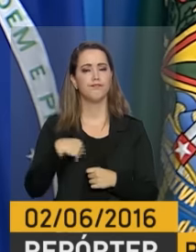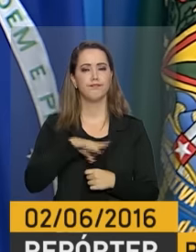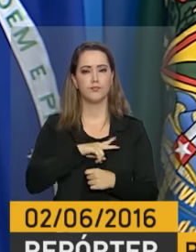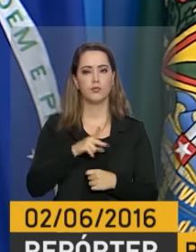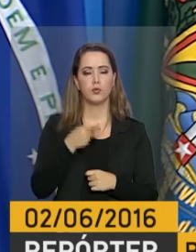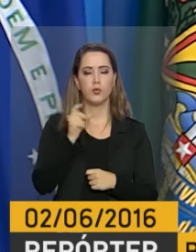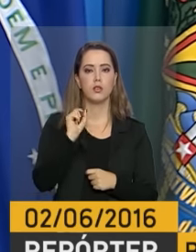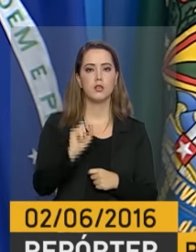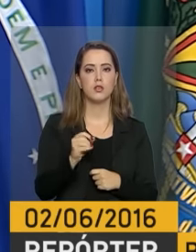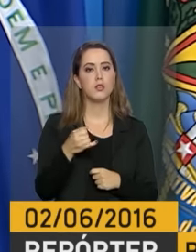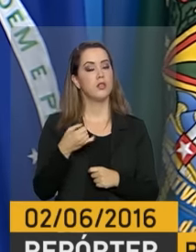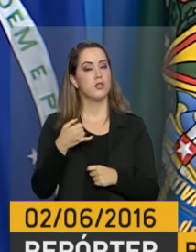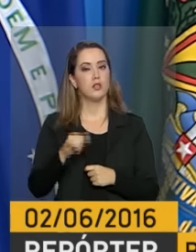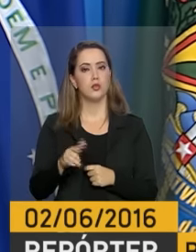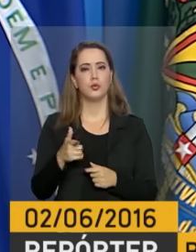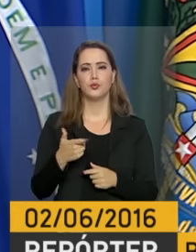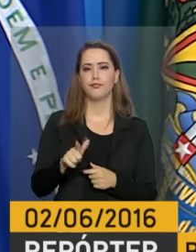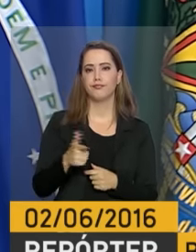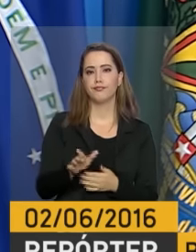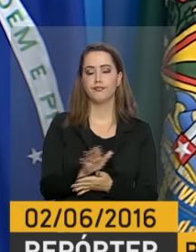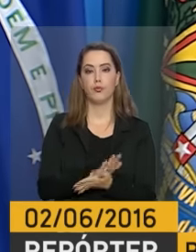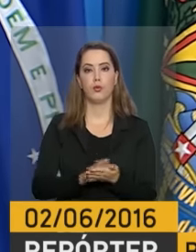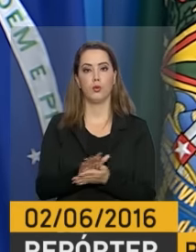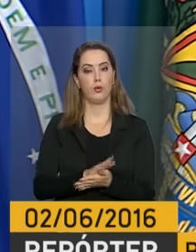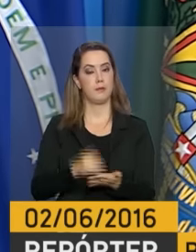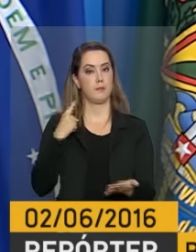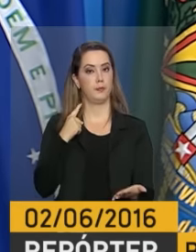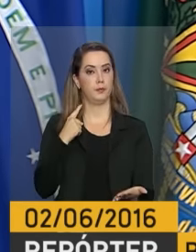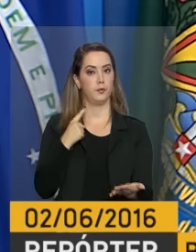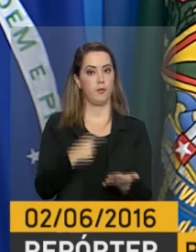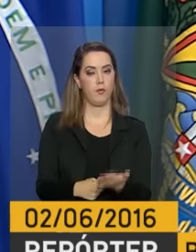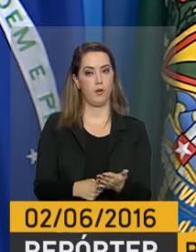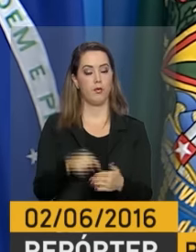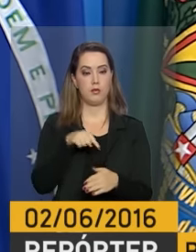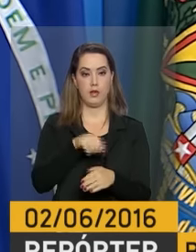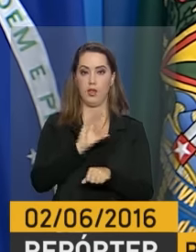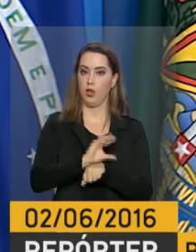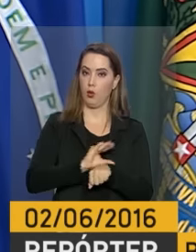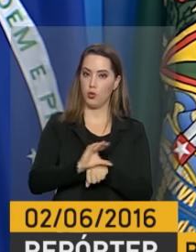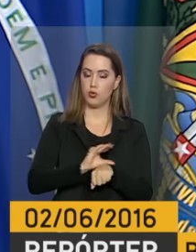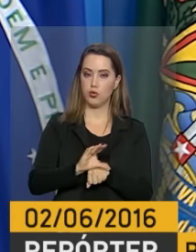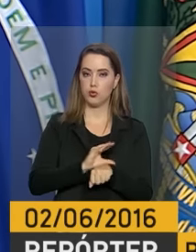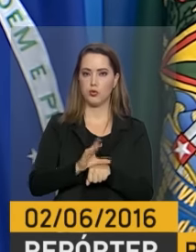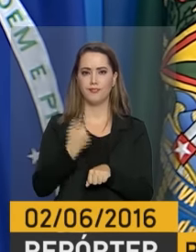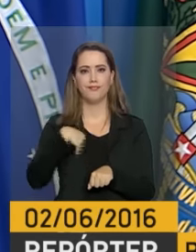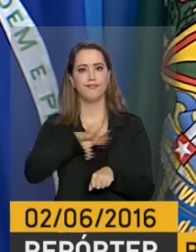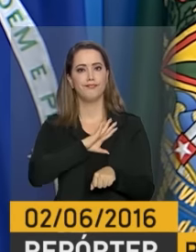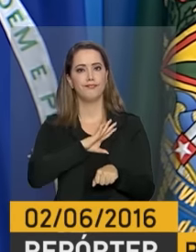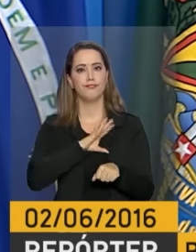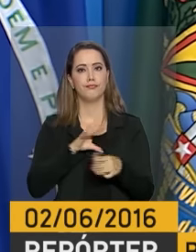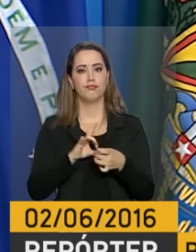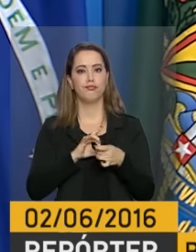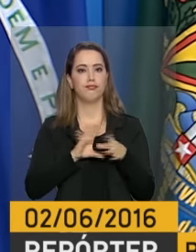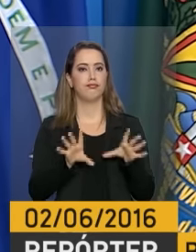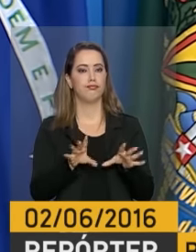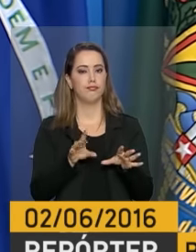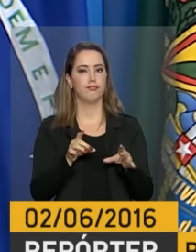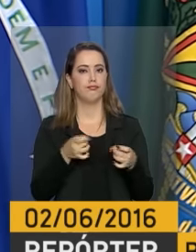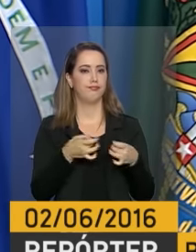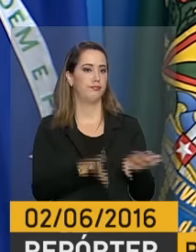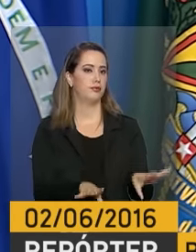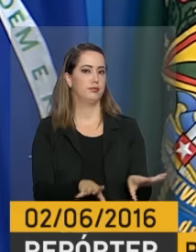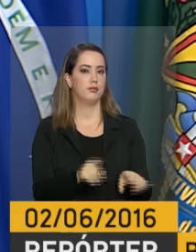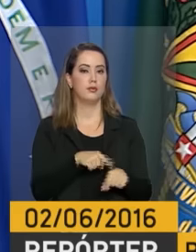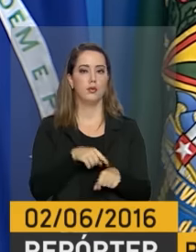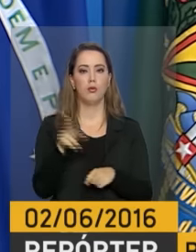tivermos presente sempre a ideia de cumprimento rigoroso do texto constitucional, nós desarmonizamos o país. A única razão,